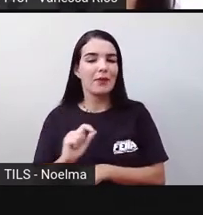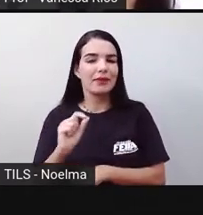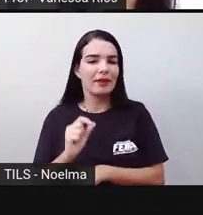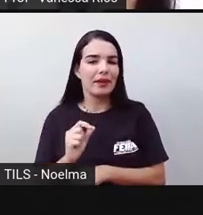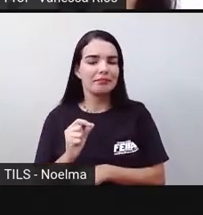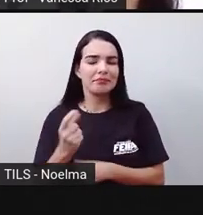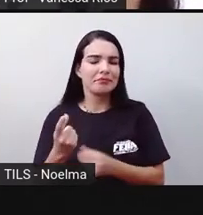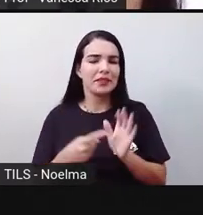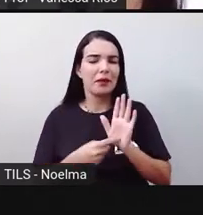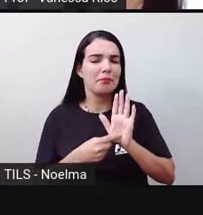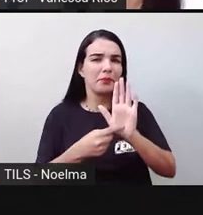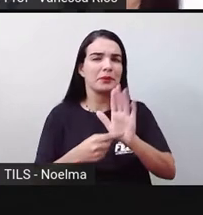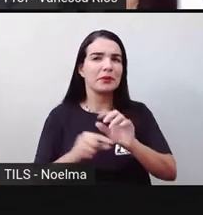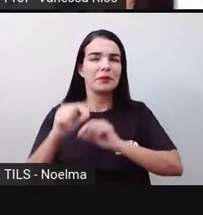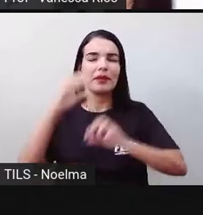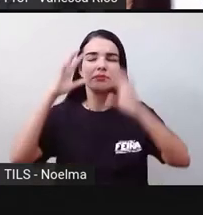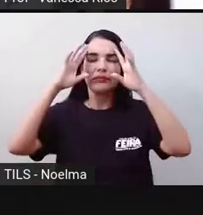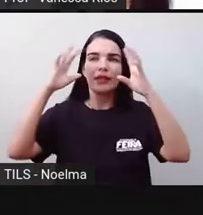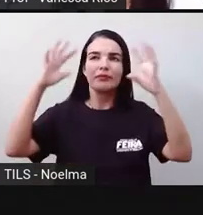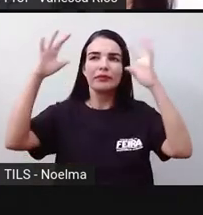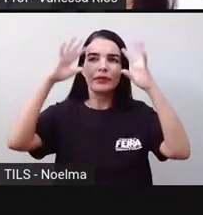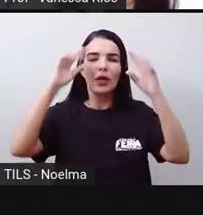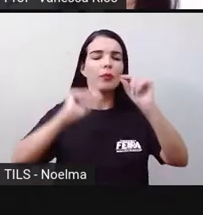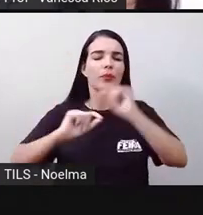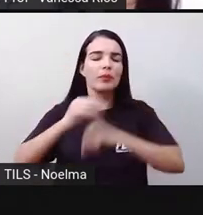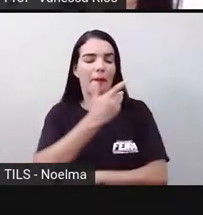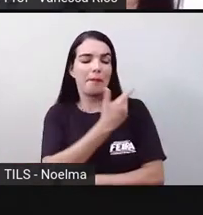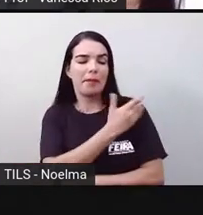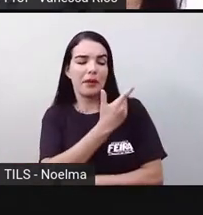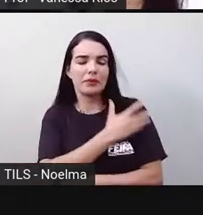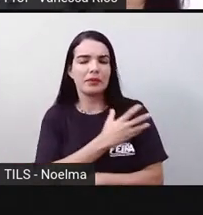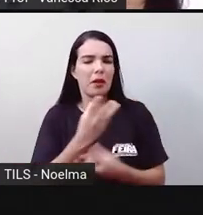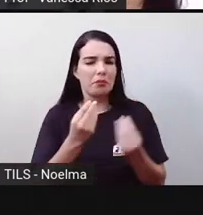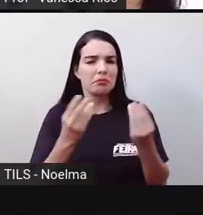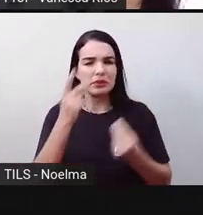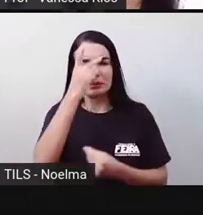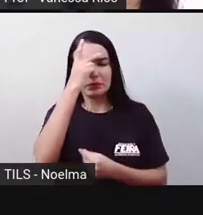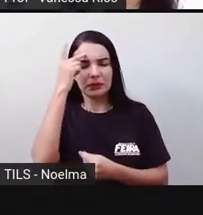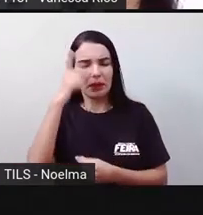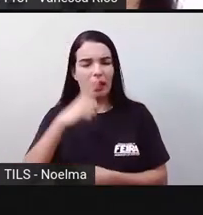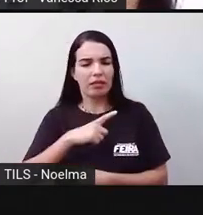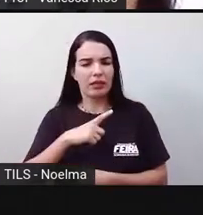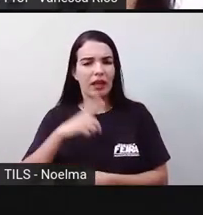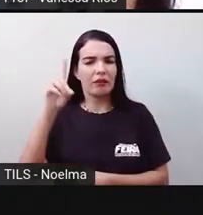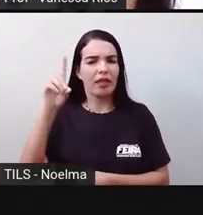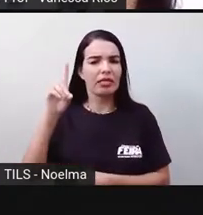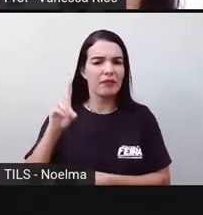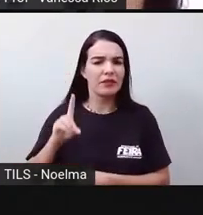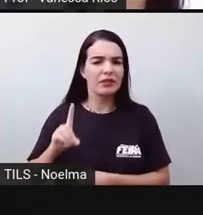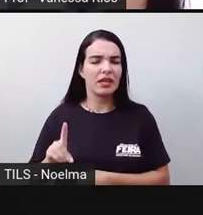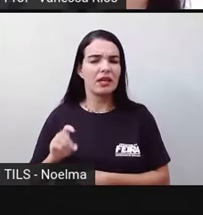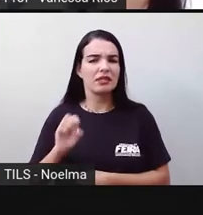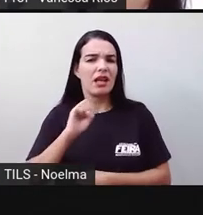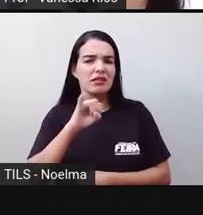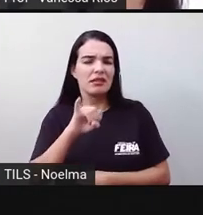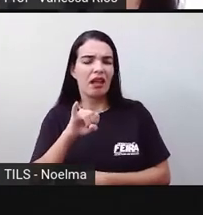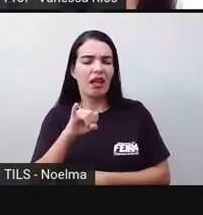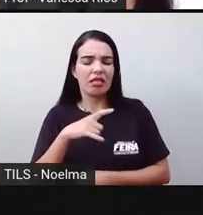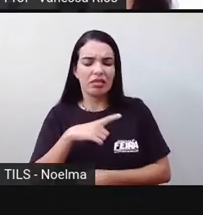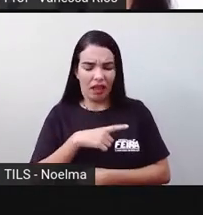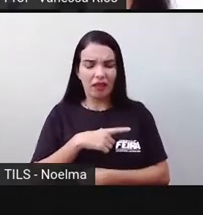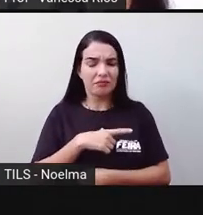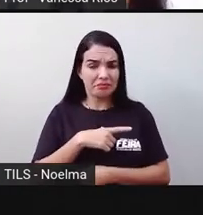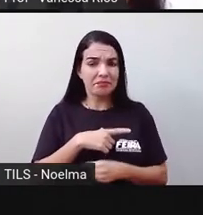aí nós refletirmos sobre o preconceito que muitas pessoas têm de que alguém que possui